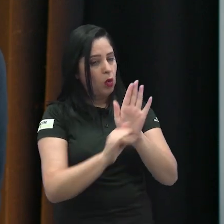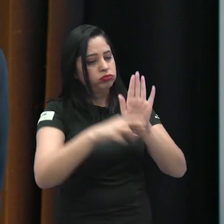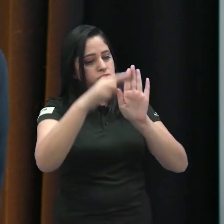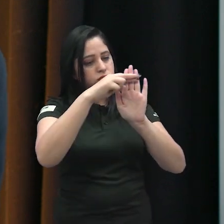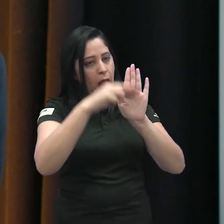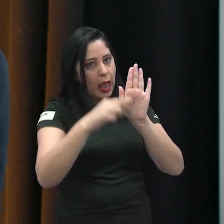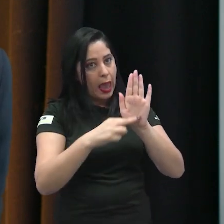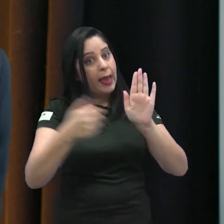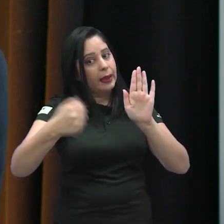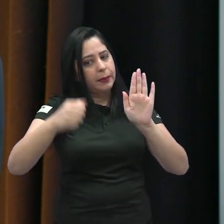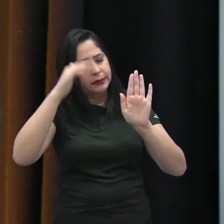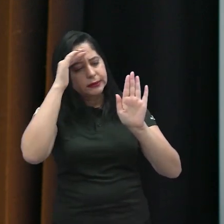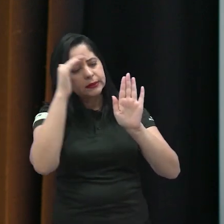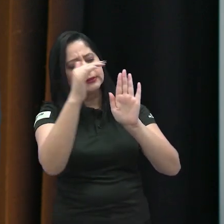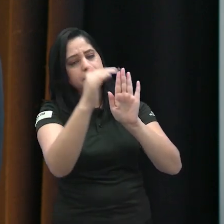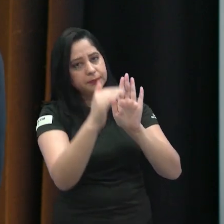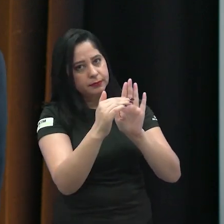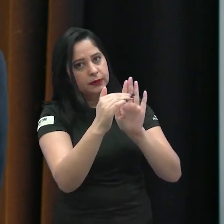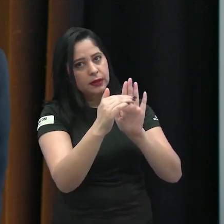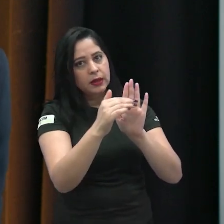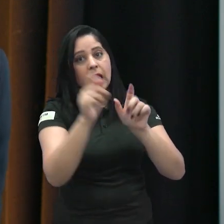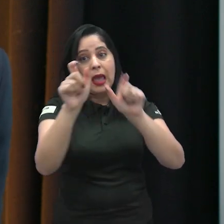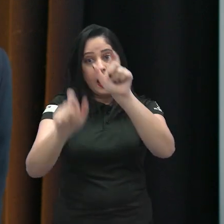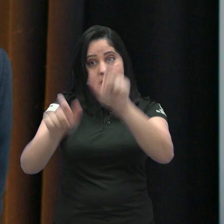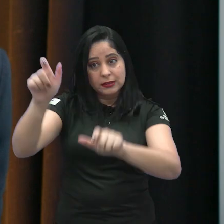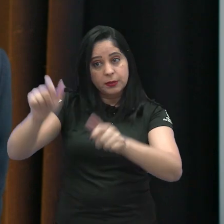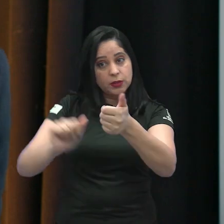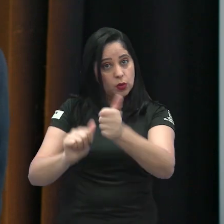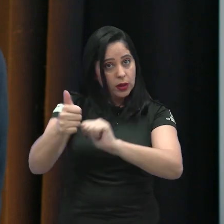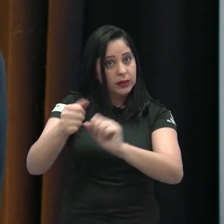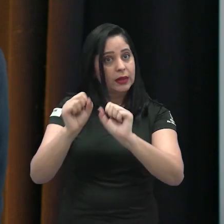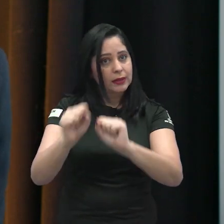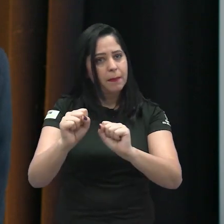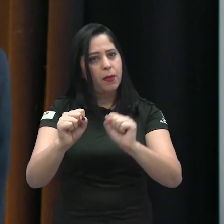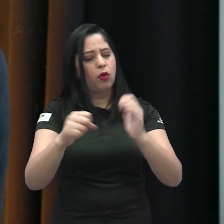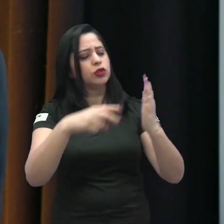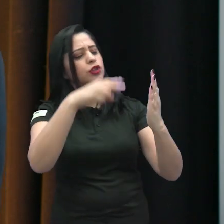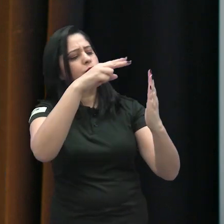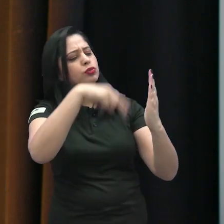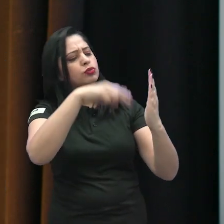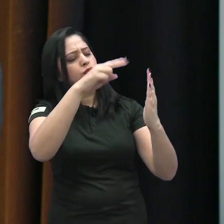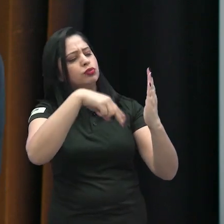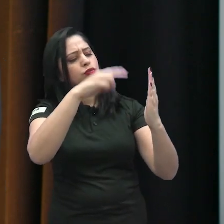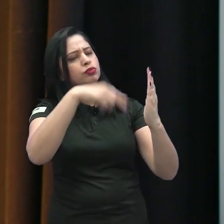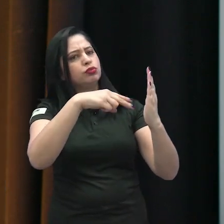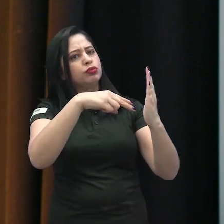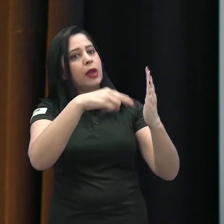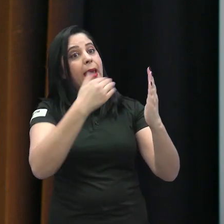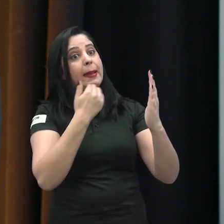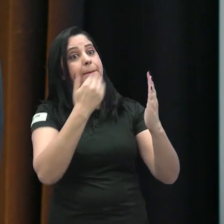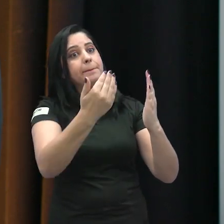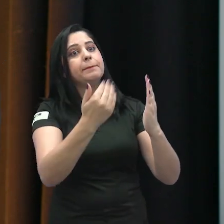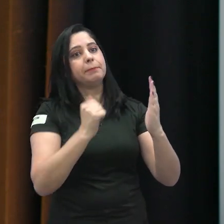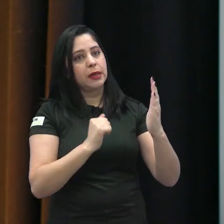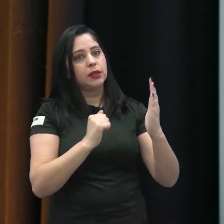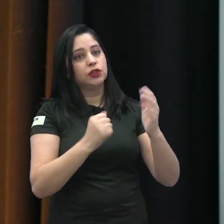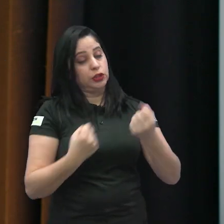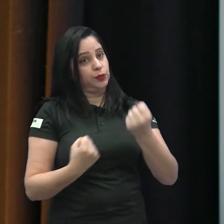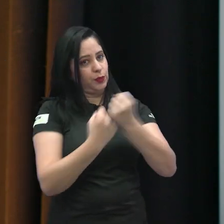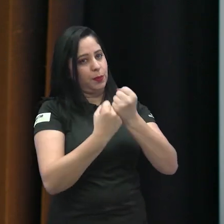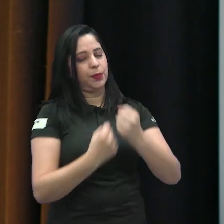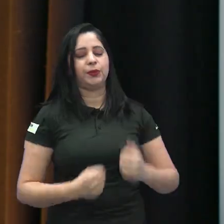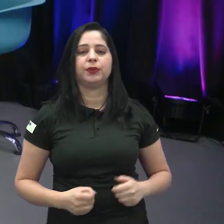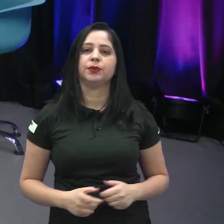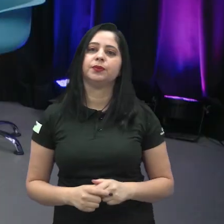um regramento para se cumprir nesse edital. Sim. E as pessoas elas podem buscar esse recurso através da renúncia fiscal junto à